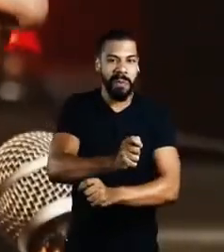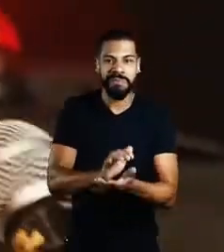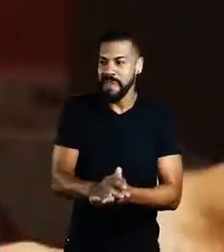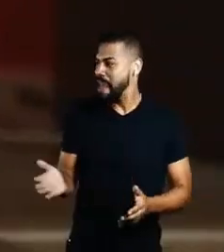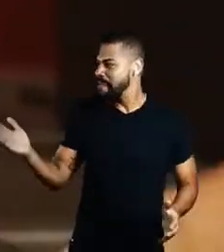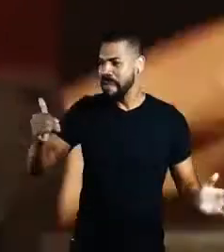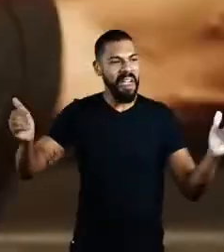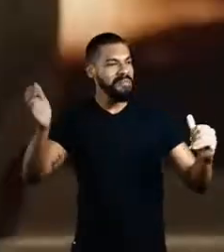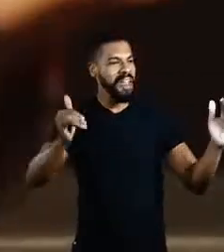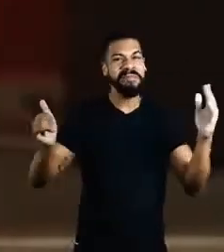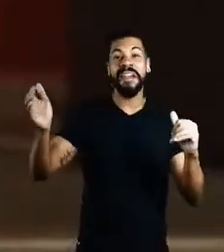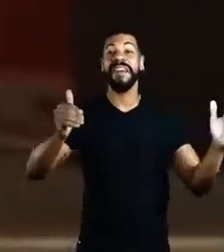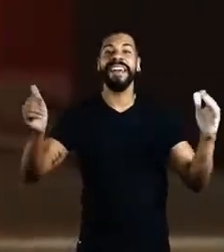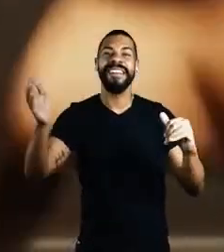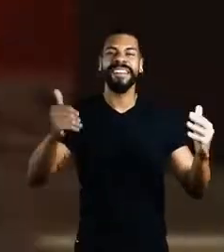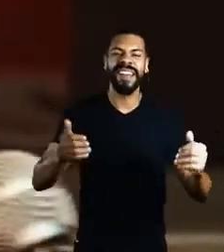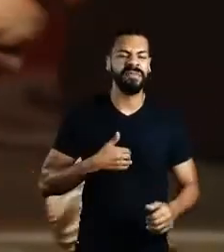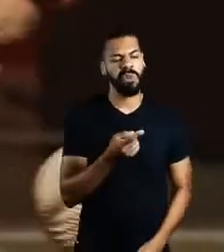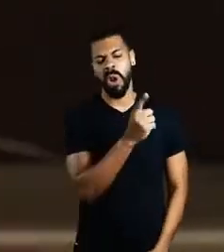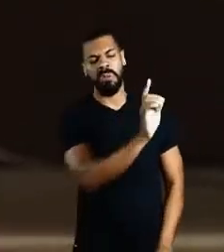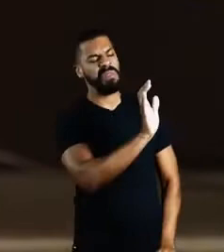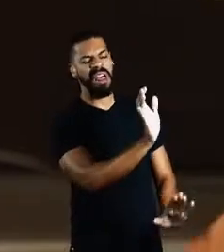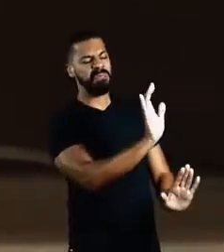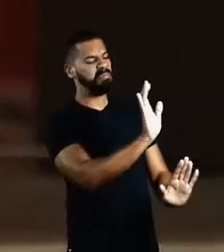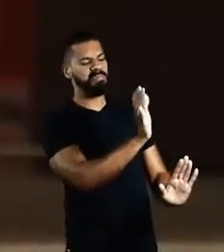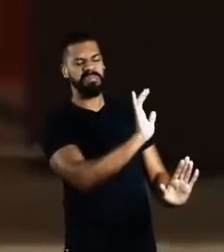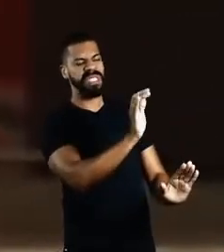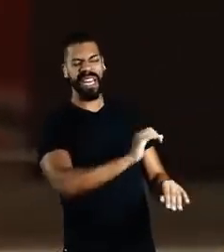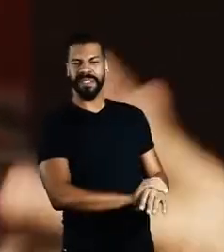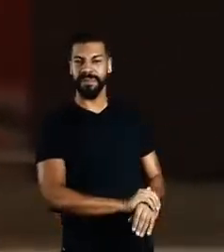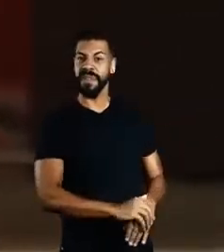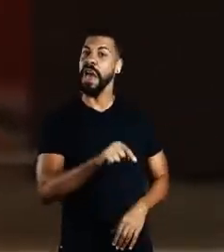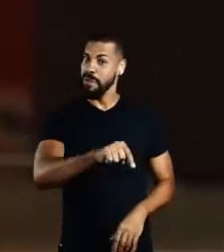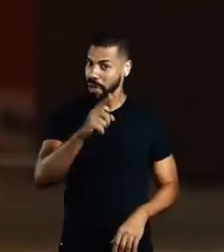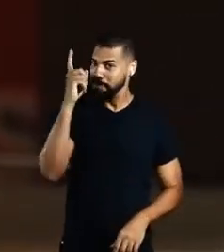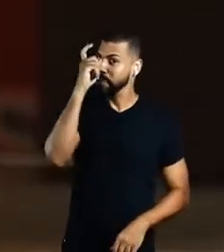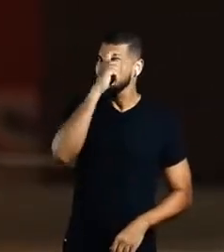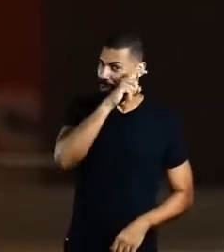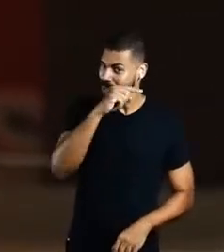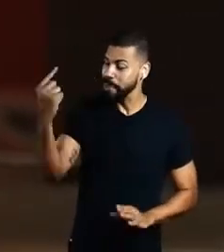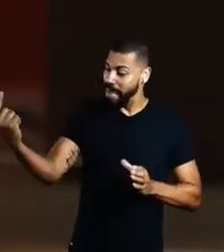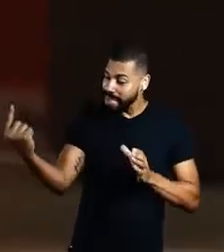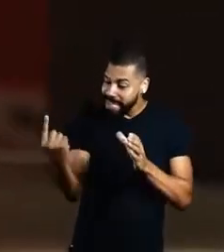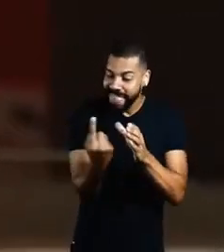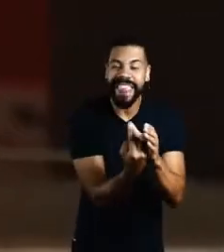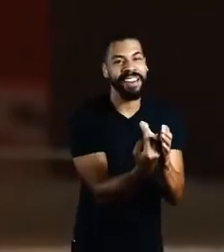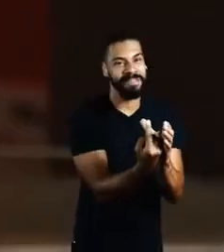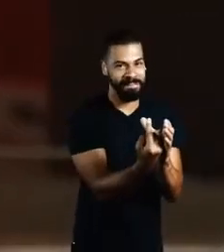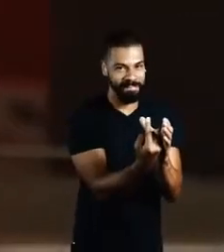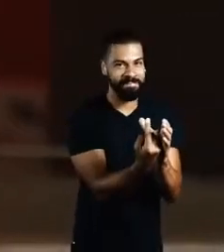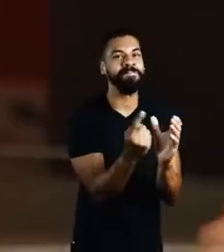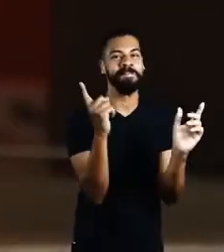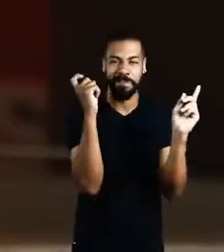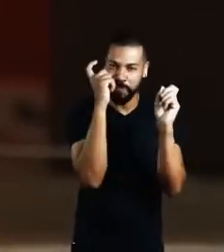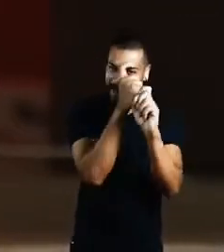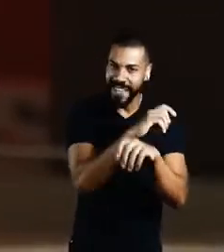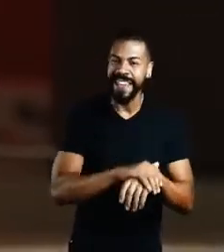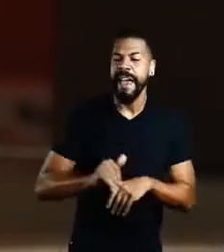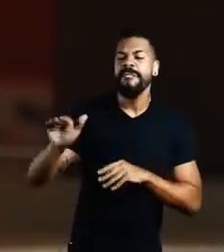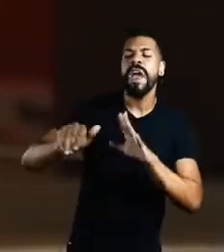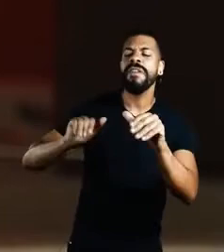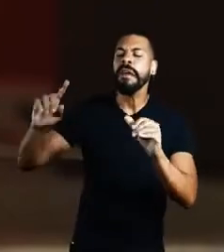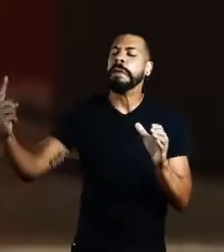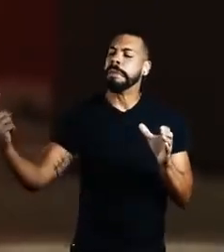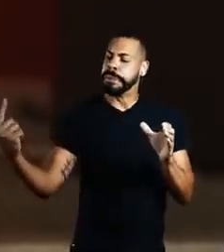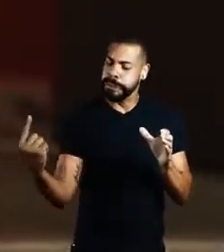vamos lá, eu, o Cri não quis ir, não vou. O Cri foi difícil pra gente trazer ele pro grupo, viu? Mas conseguimos, com muito custo, arrastamos ele, mas